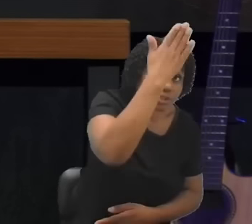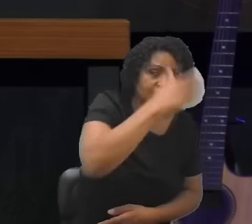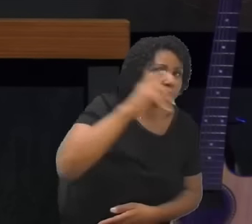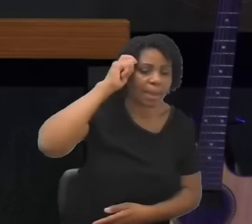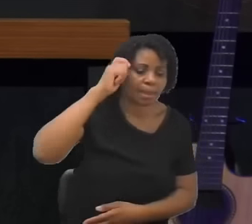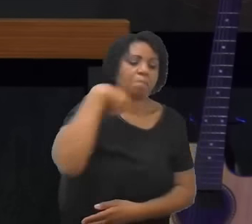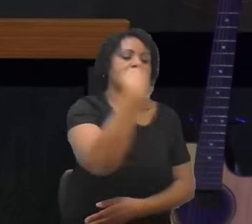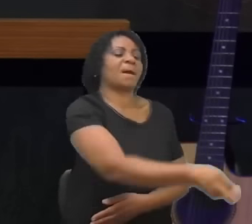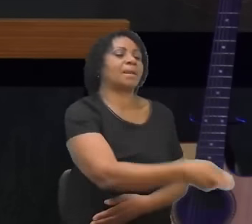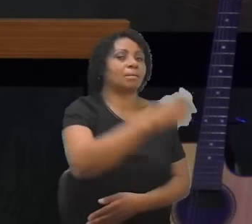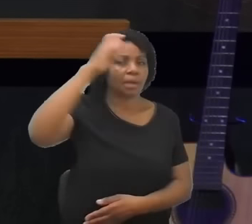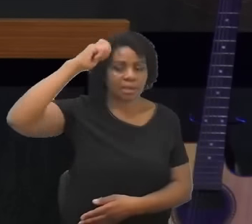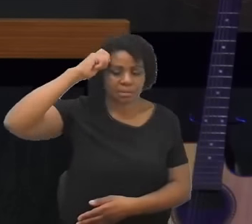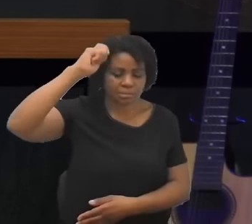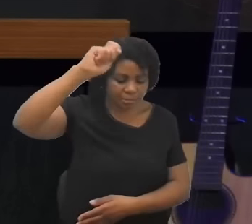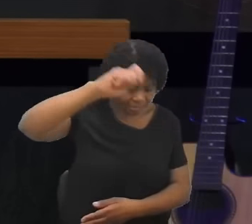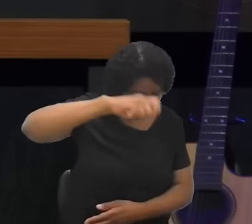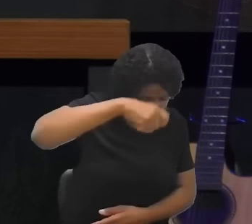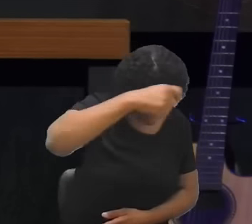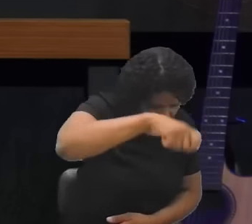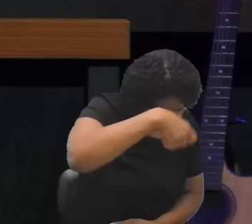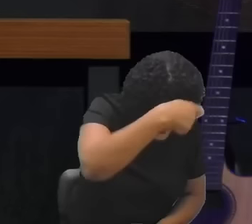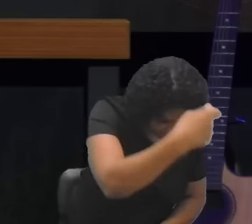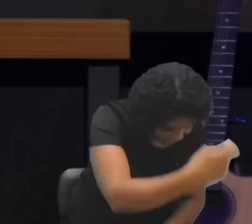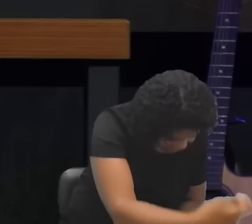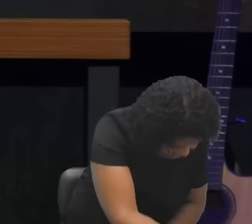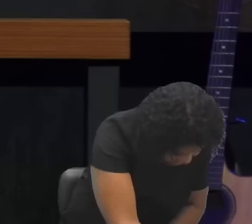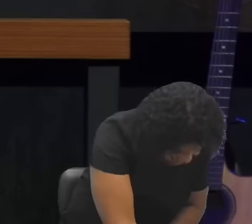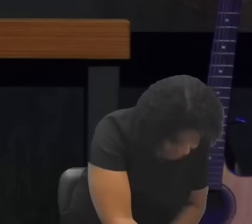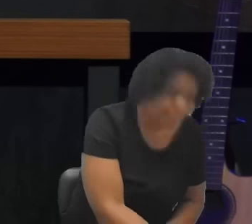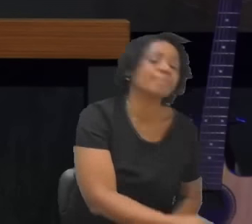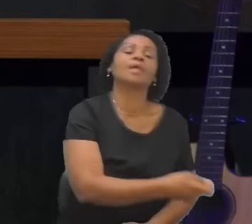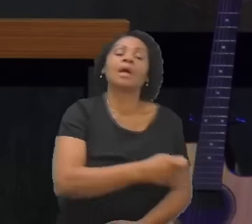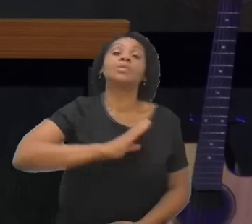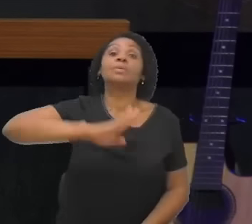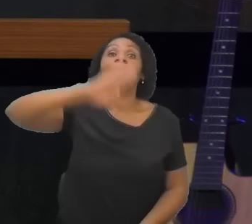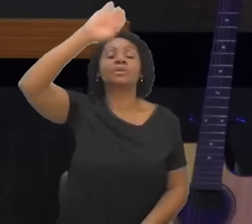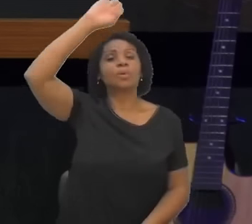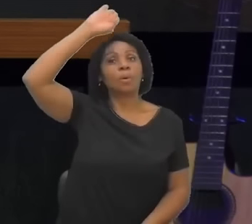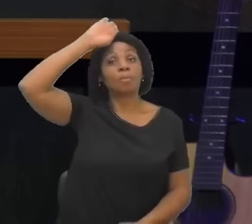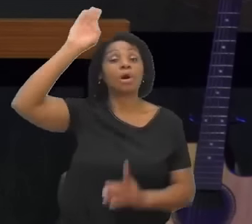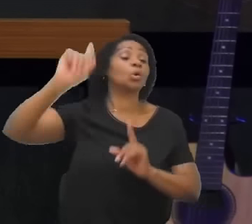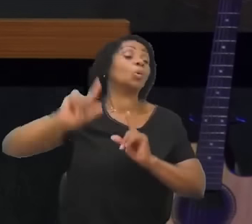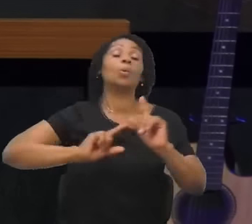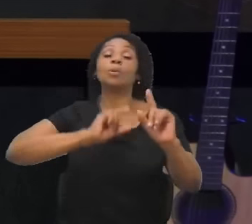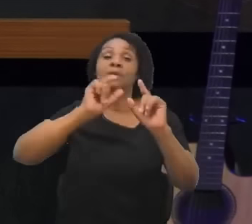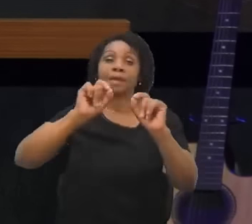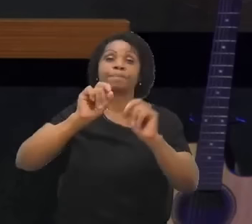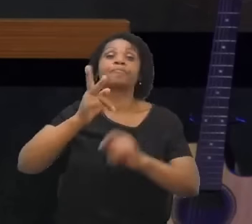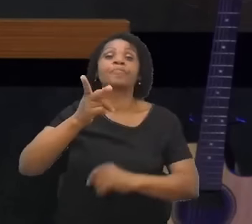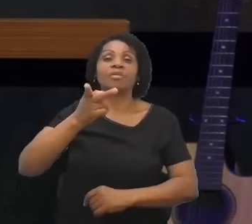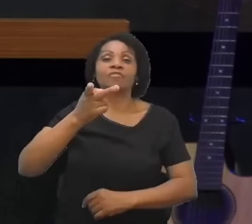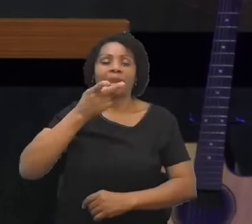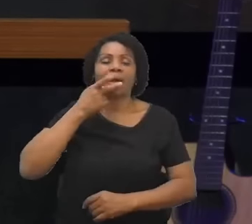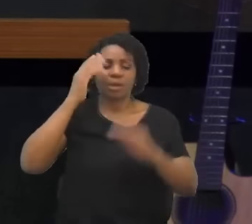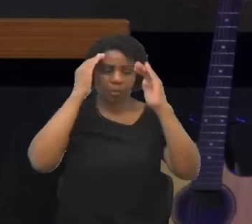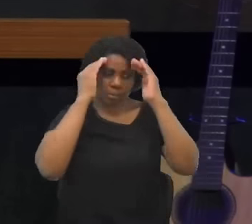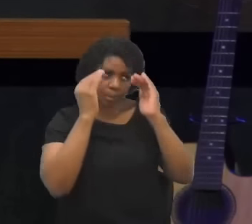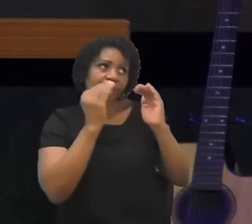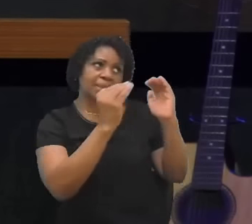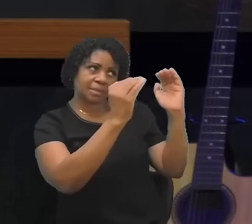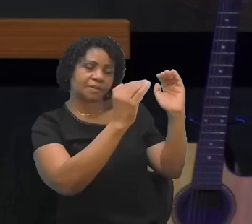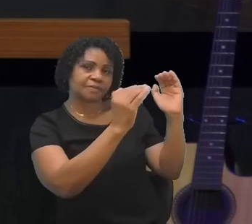jogar, é tirar a coroa, colocar aos pés do imperador romano para dizer, eu sou submisso a